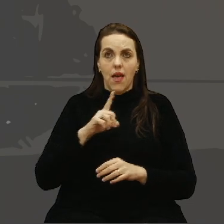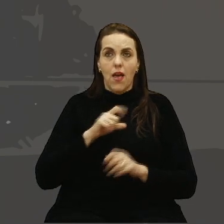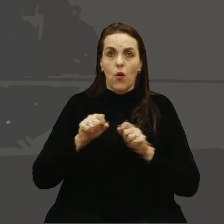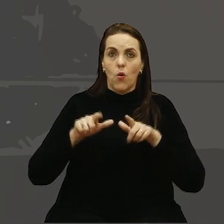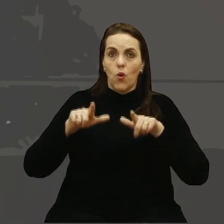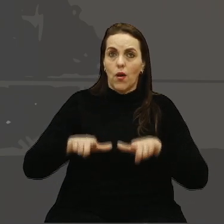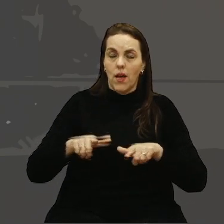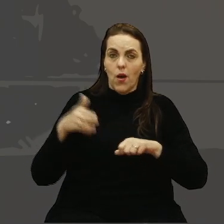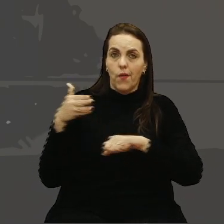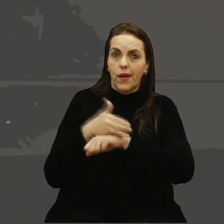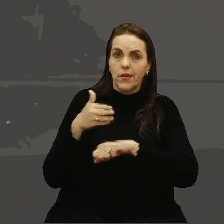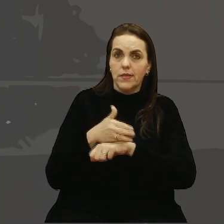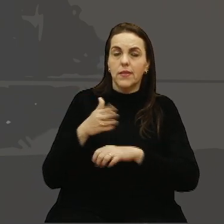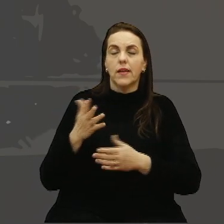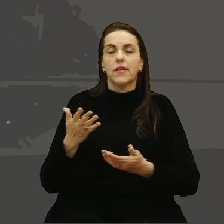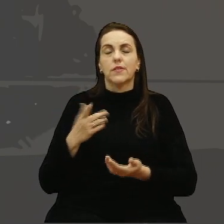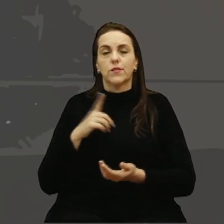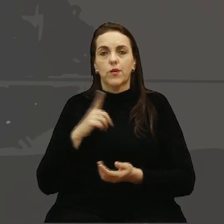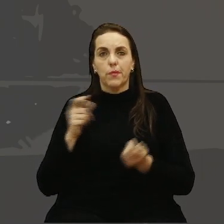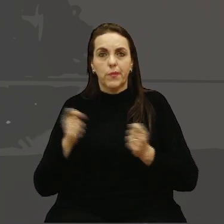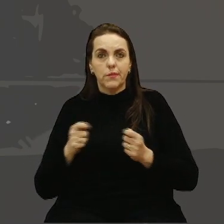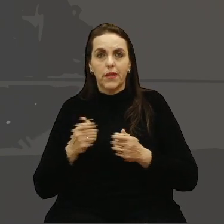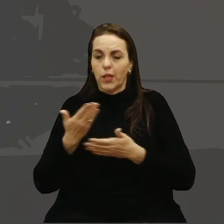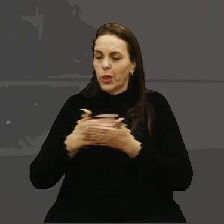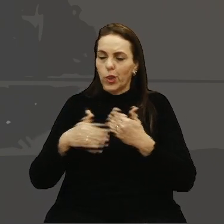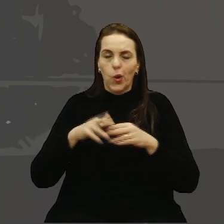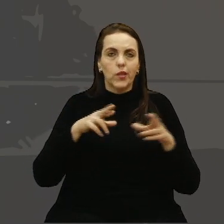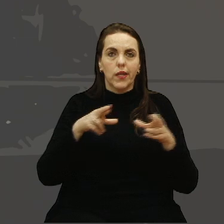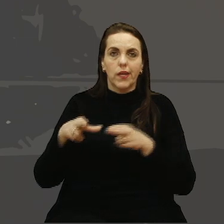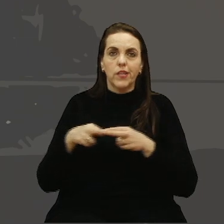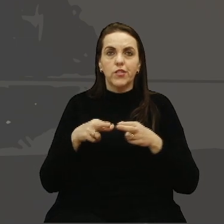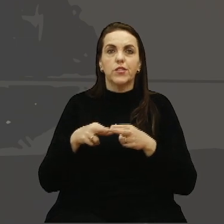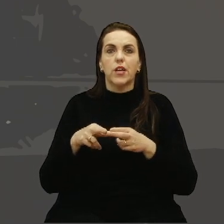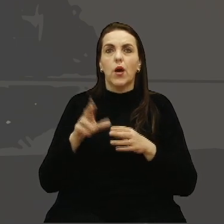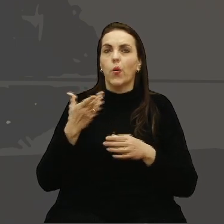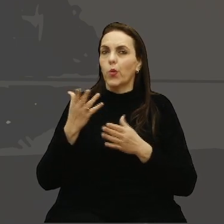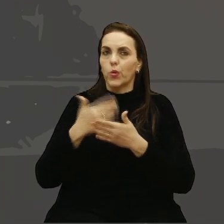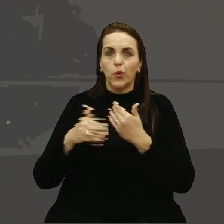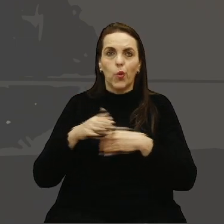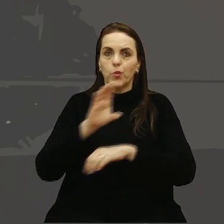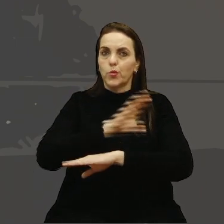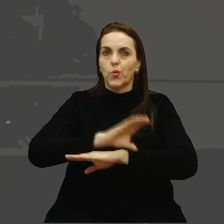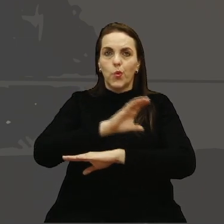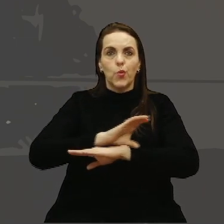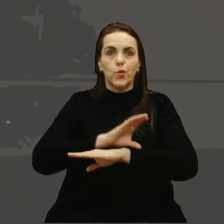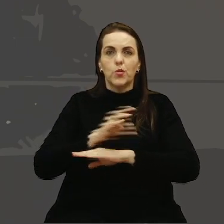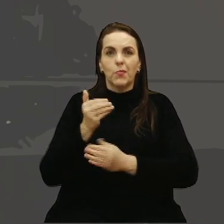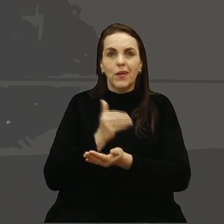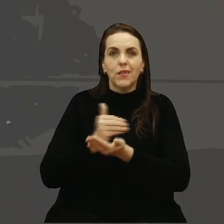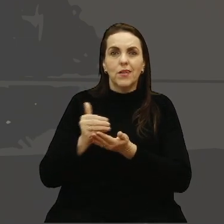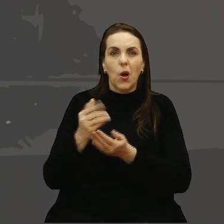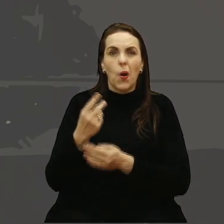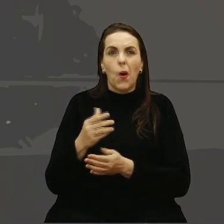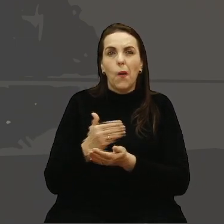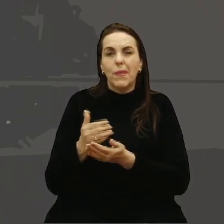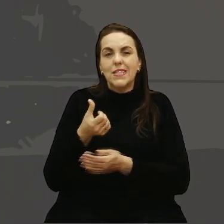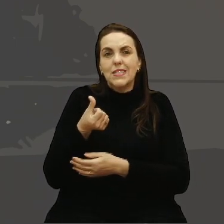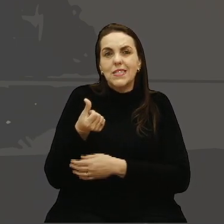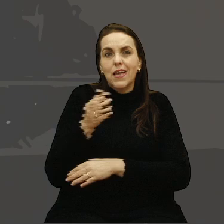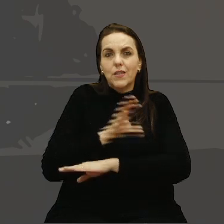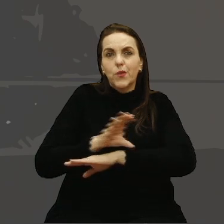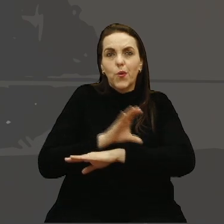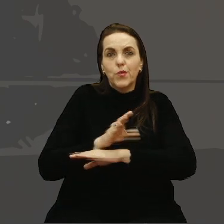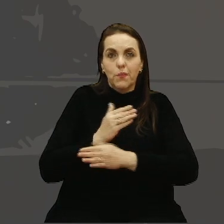local acessível, que dê condições para toda a região, que contemple todos os cursos, porque inicialmente seriam 6 cursos para